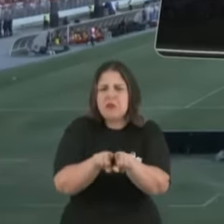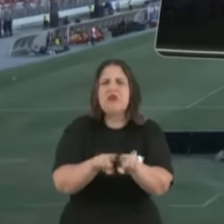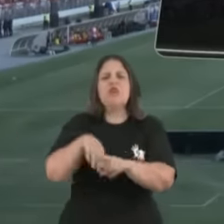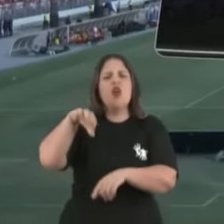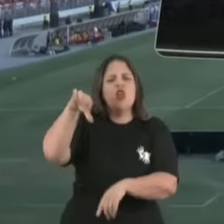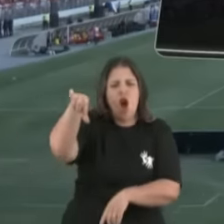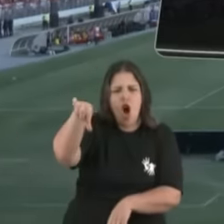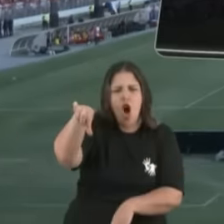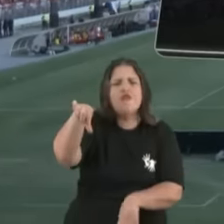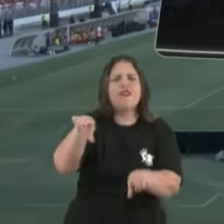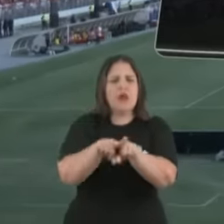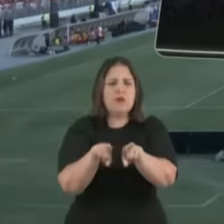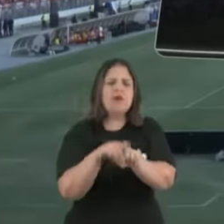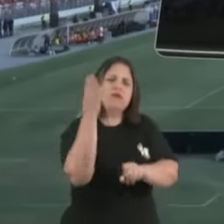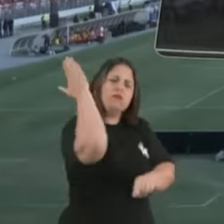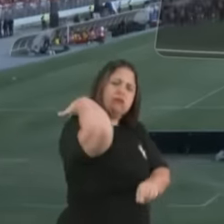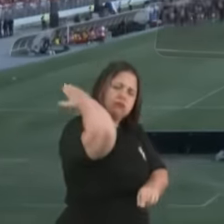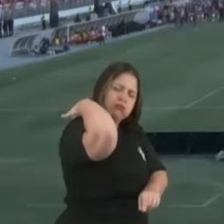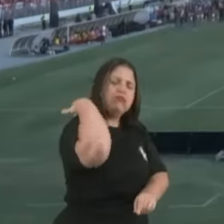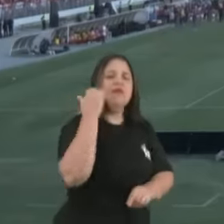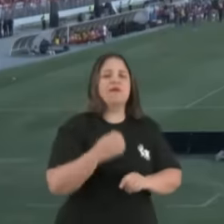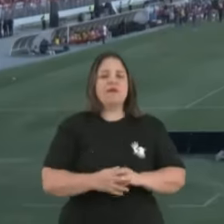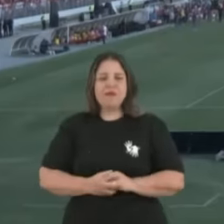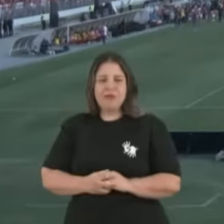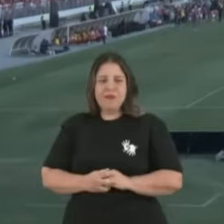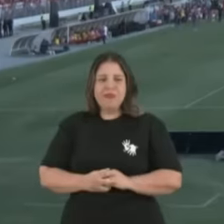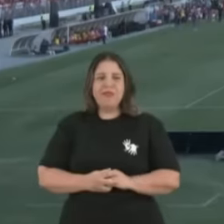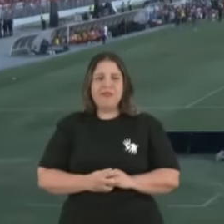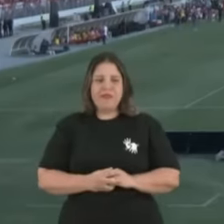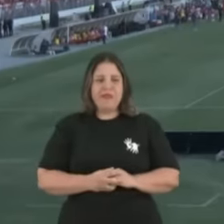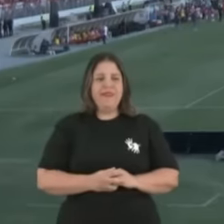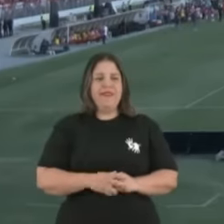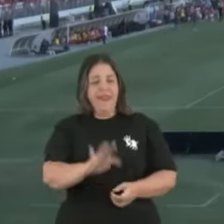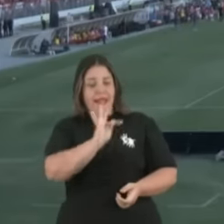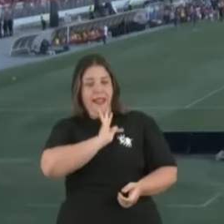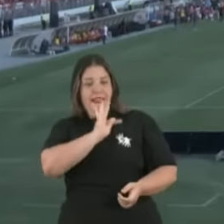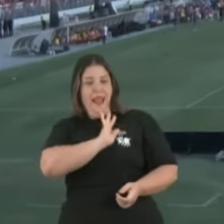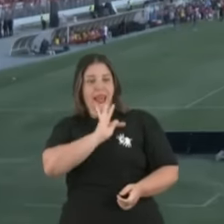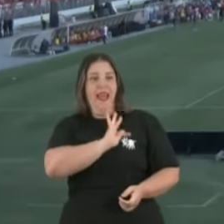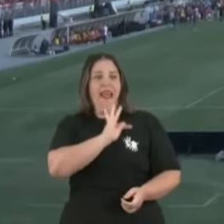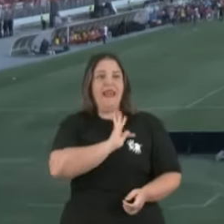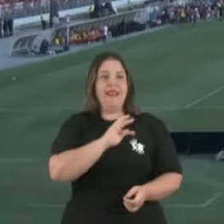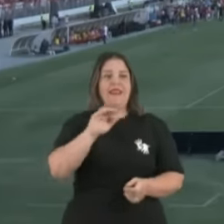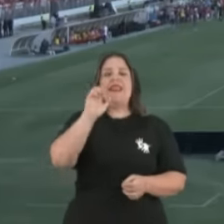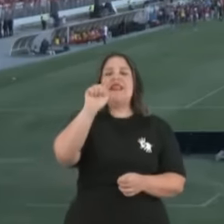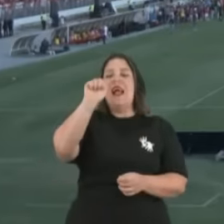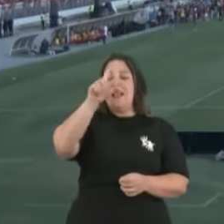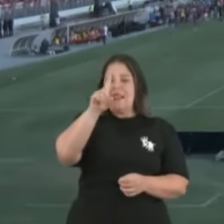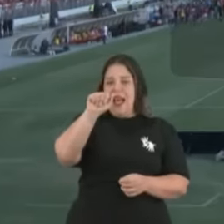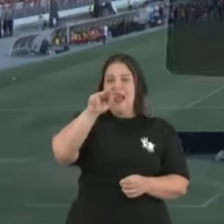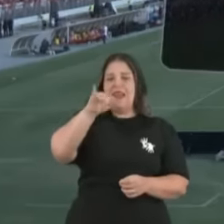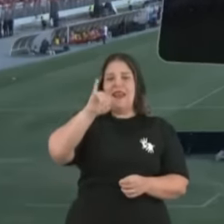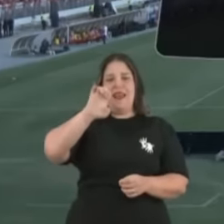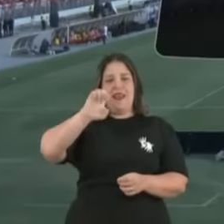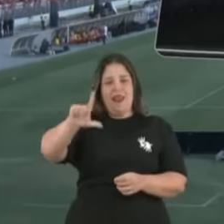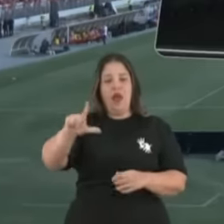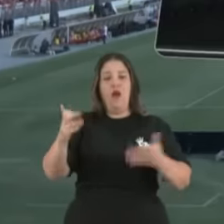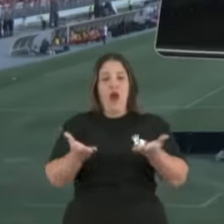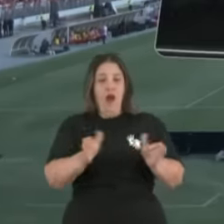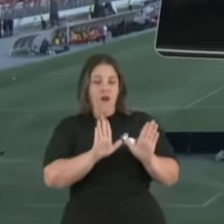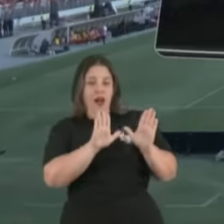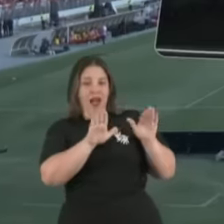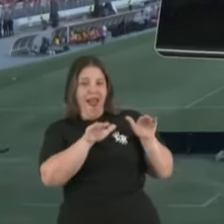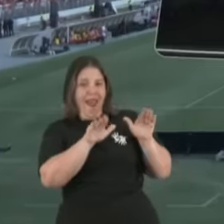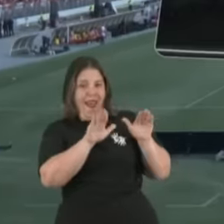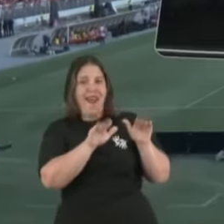6 gols, Anselmo Ramon. O técnico é o Daniel Paulista. Vamos à escalação da equipe lá do Agreste Alagoano, o